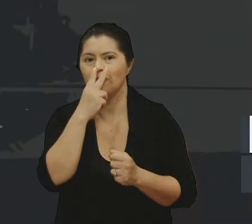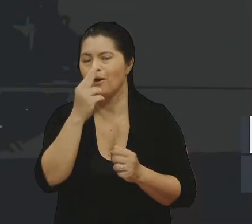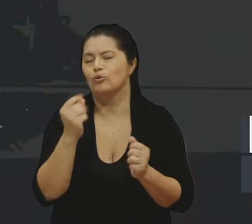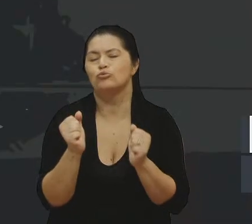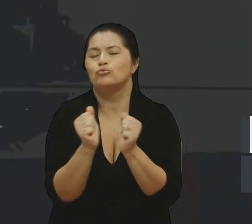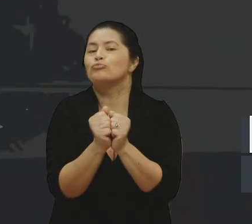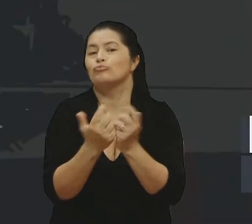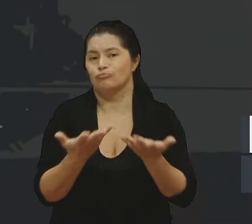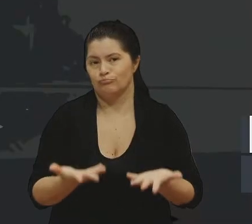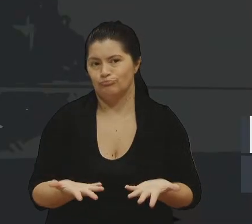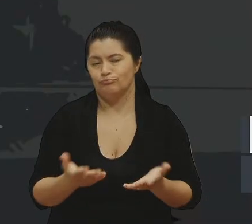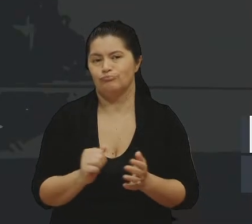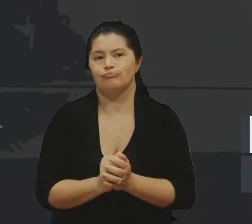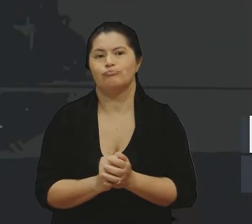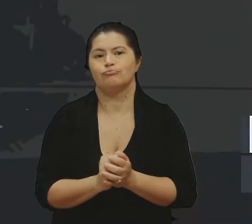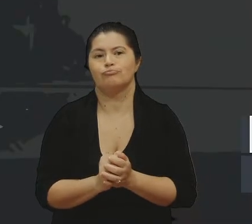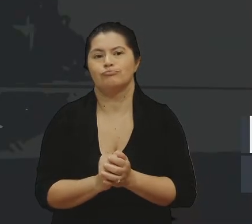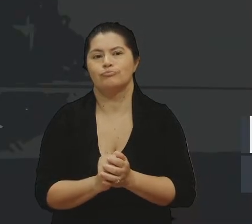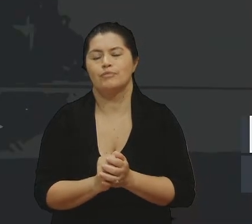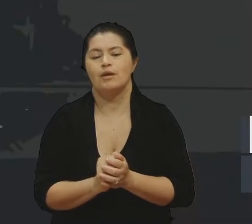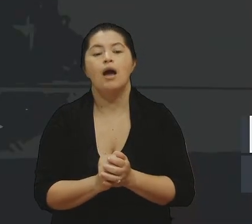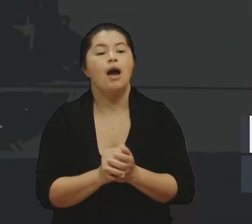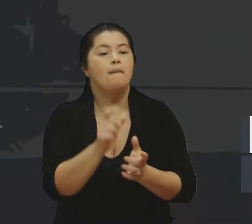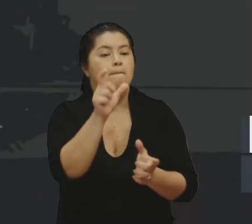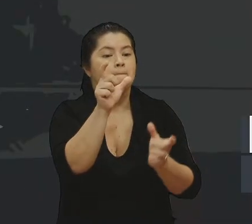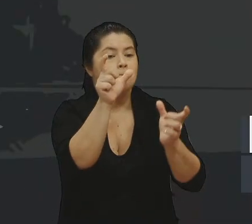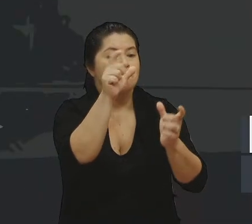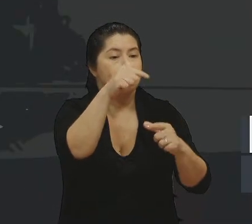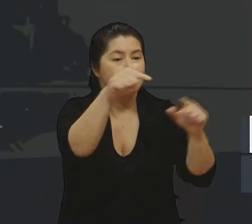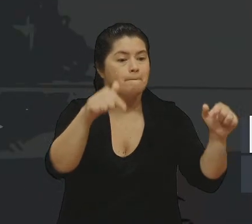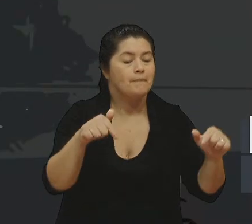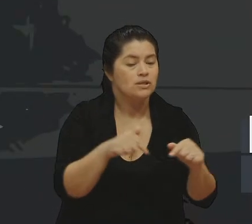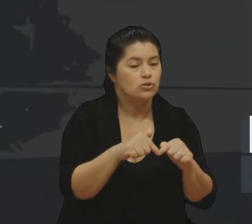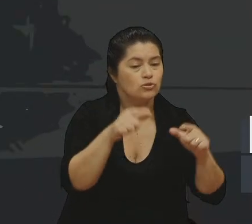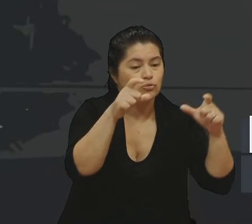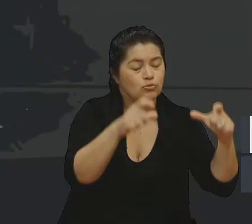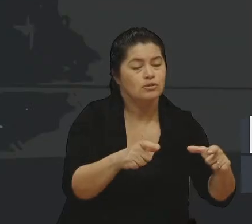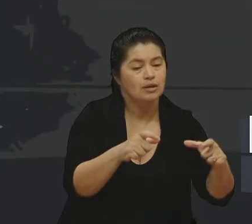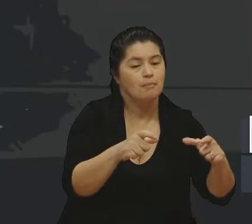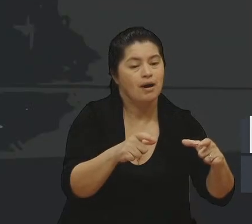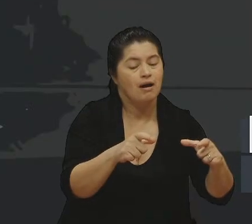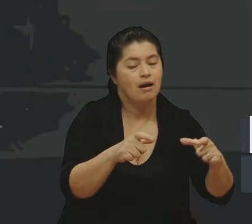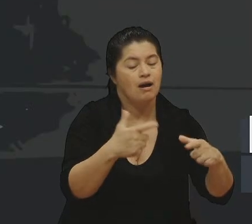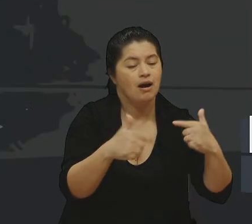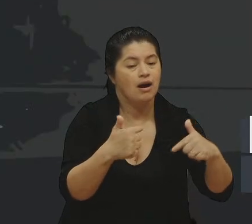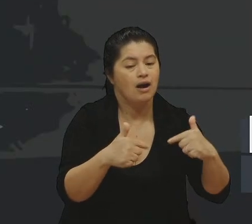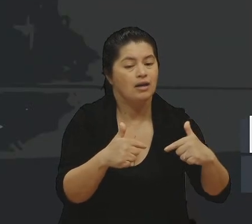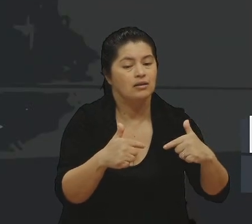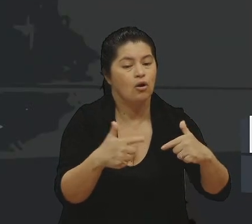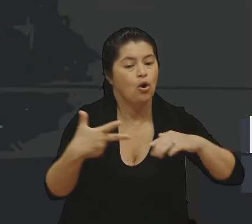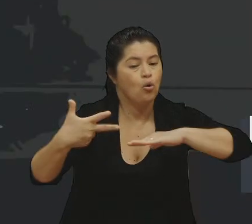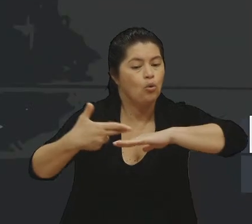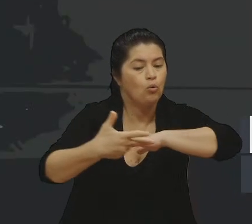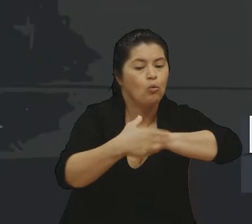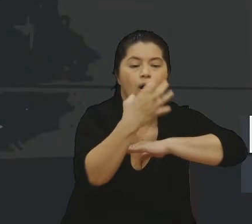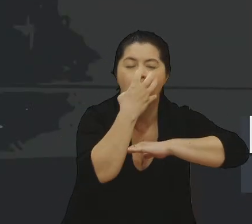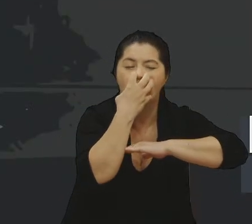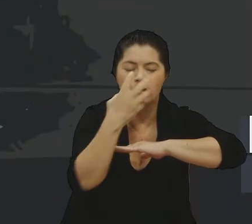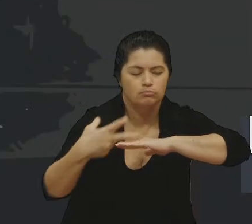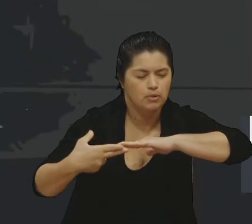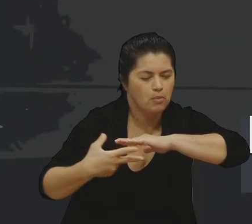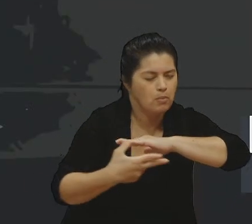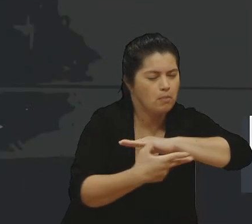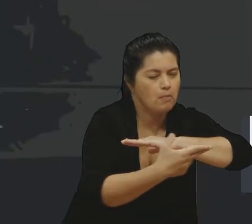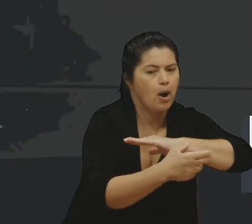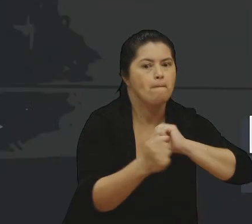agregado. Por exemplo, o peludinho, ele pode fazer a tosa, mas talvez ele tenha busca e entrega. É mais confortável? É mais confortável. Aumenta o ticket? Aumenta o